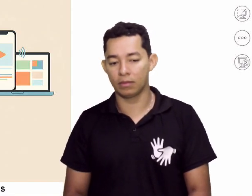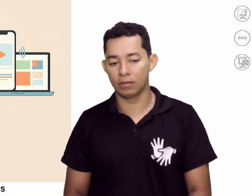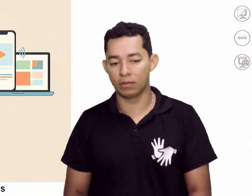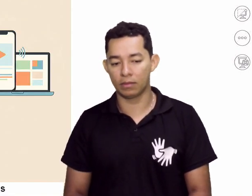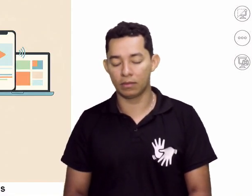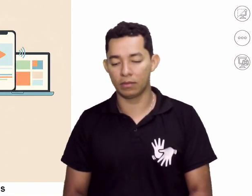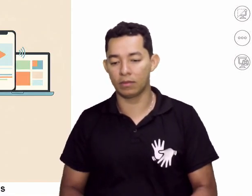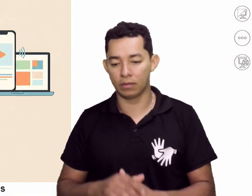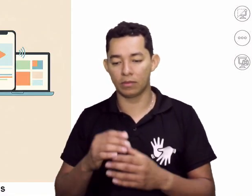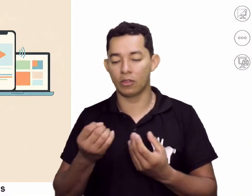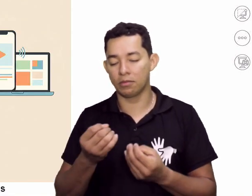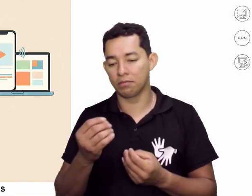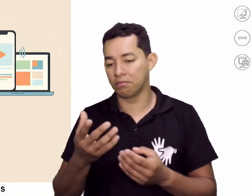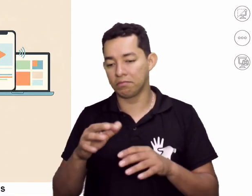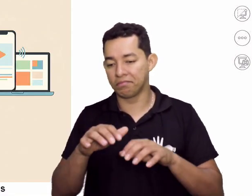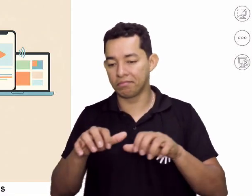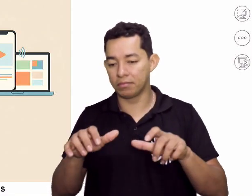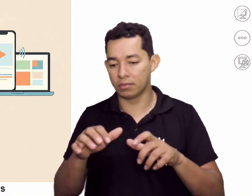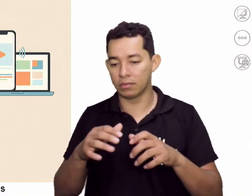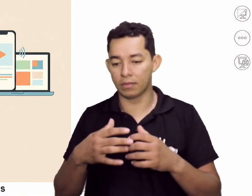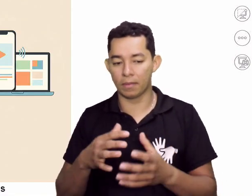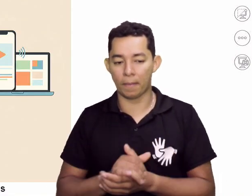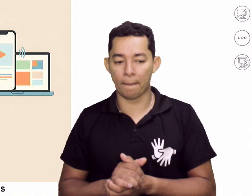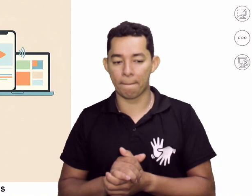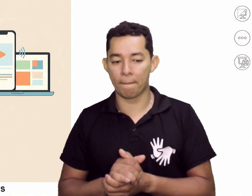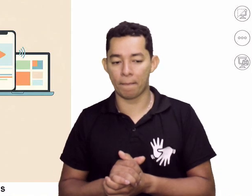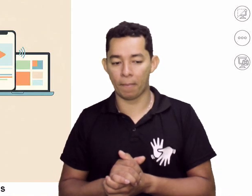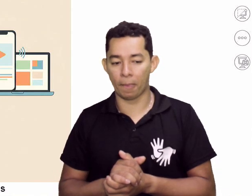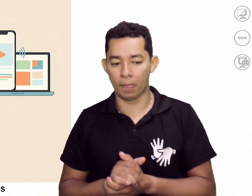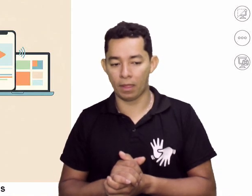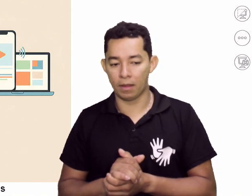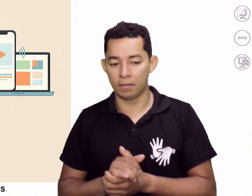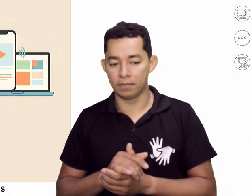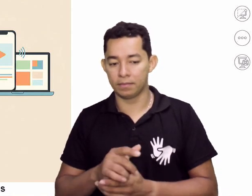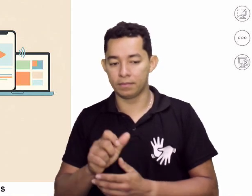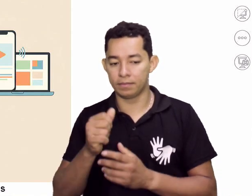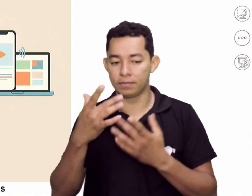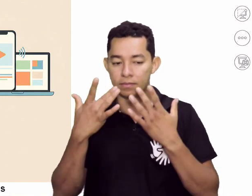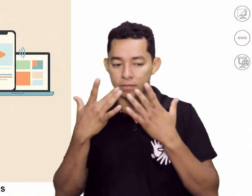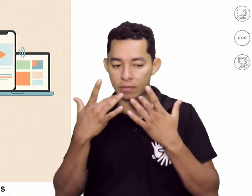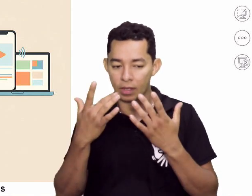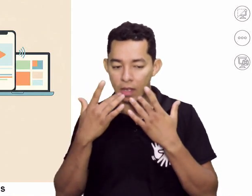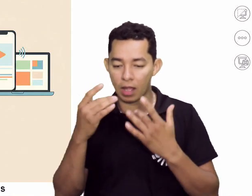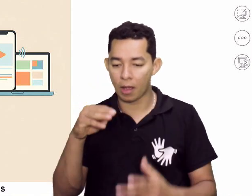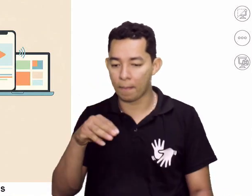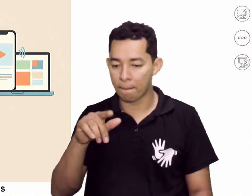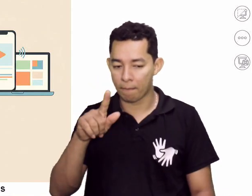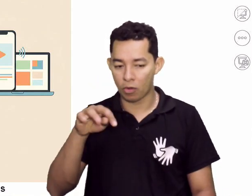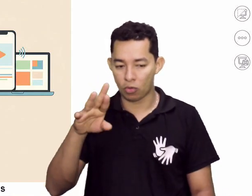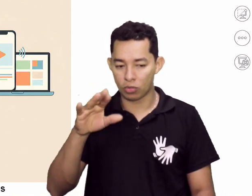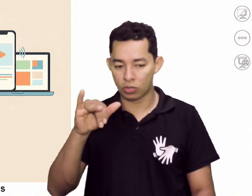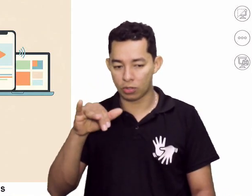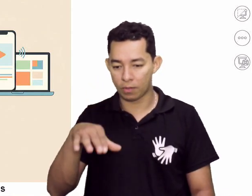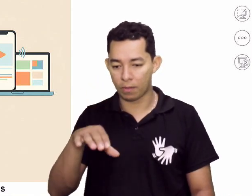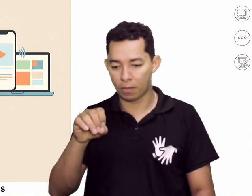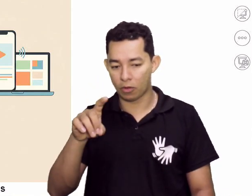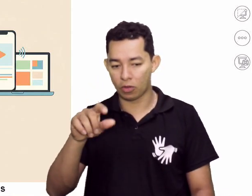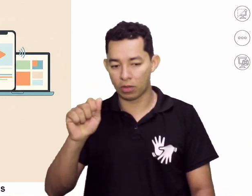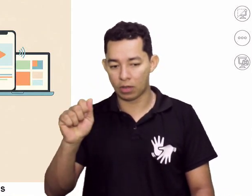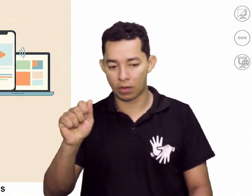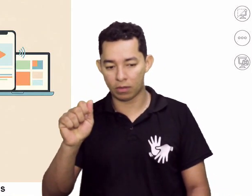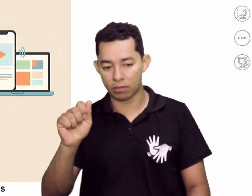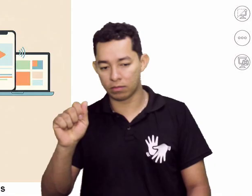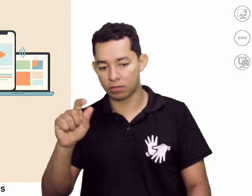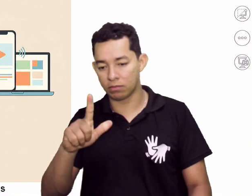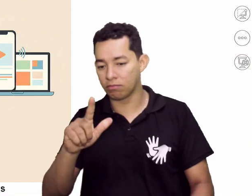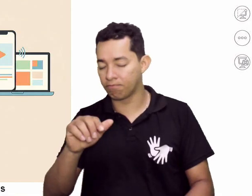Um notebook, né? Abordando a arte multimodal, o corpo mais o vídeo mais a internet, sem textos ou